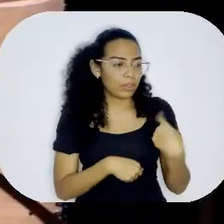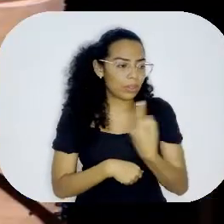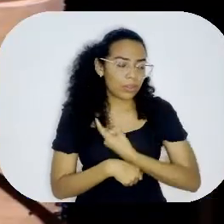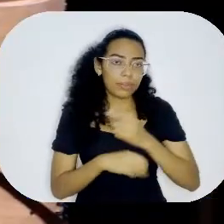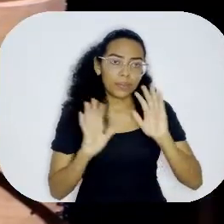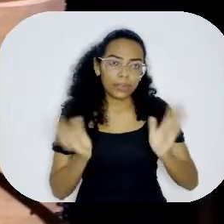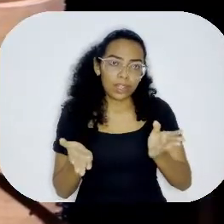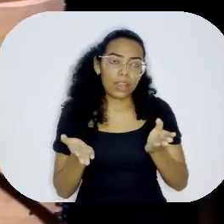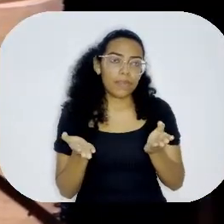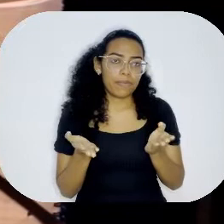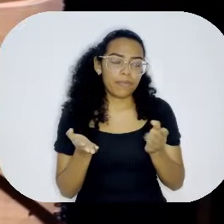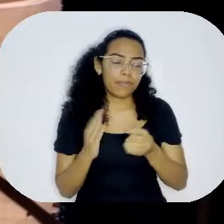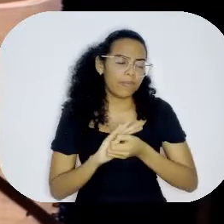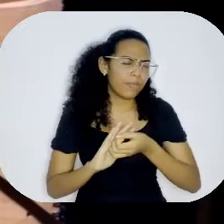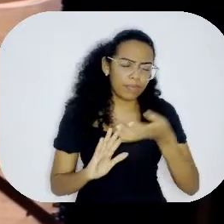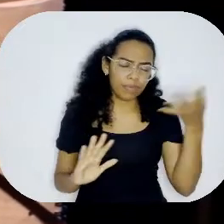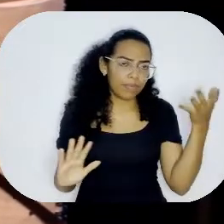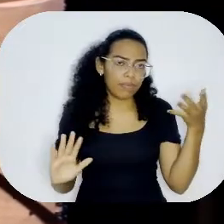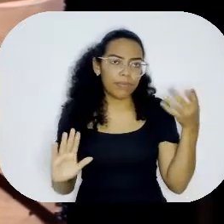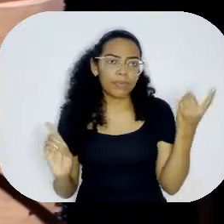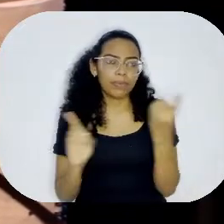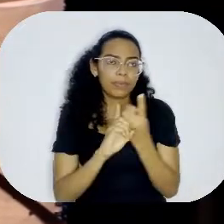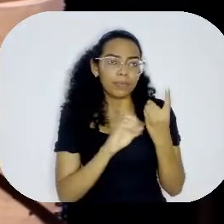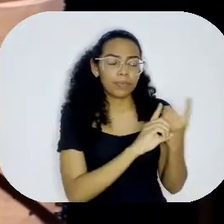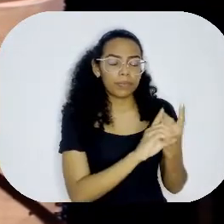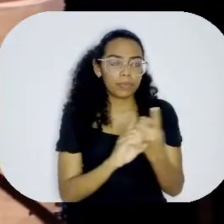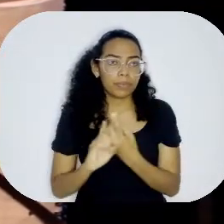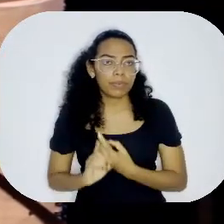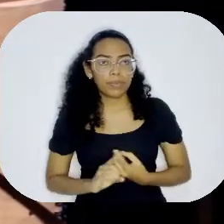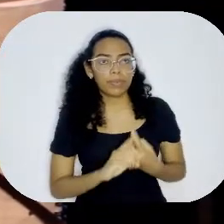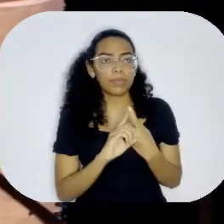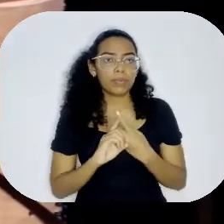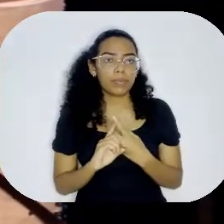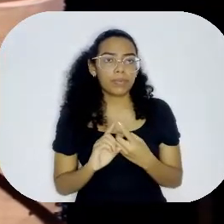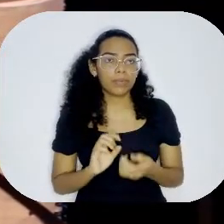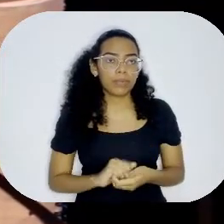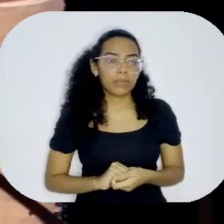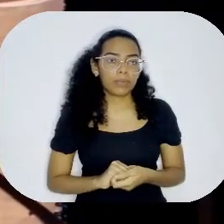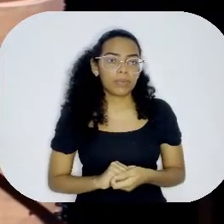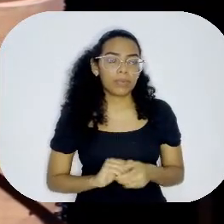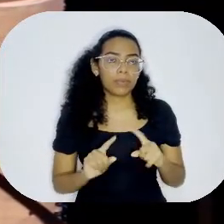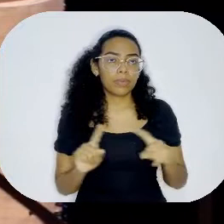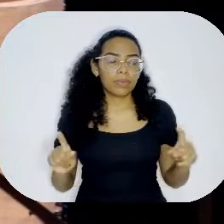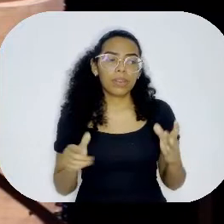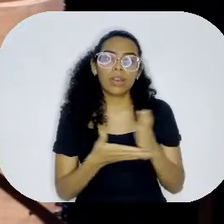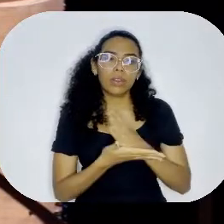Já tinha tido bastantes encontros, né? Mas ainda participei